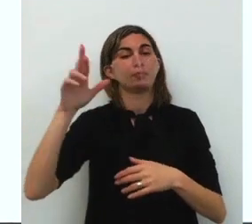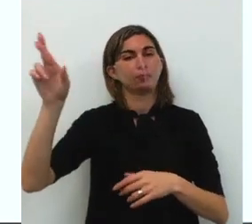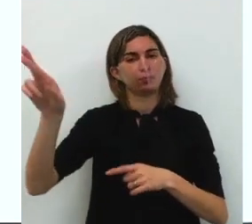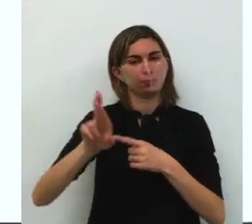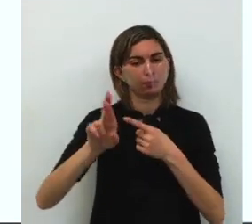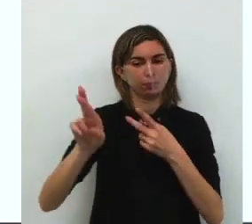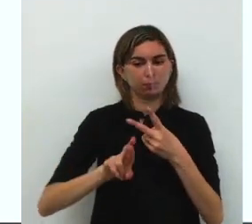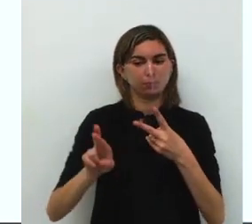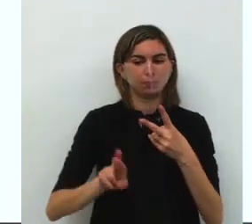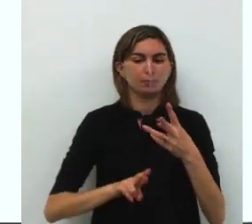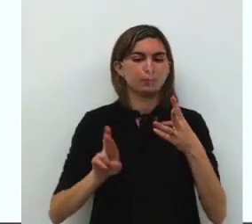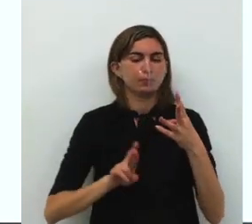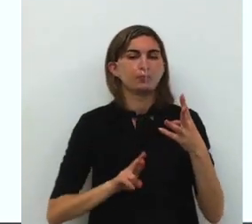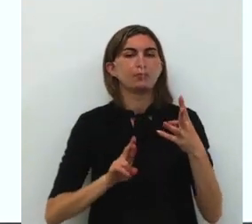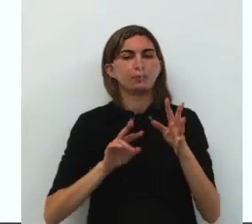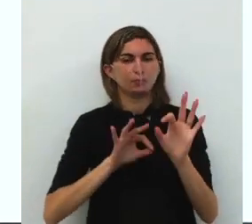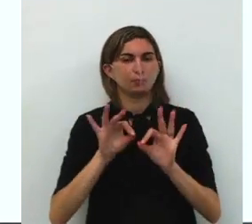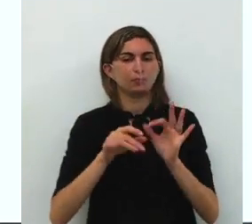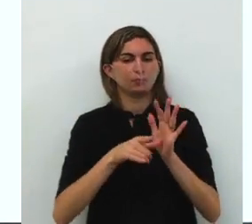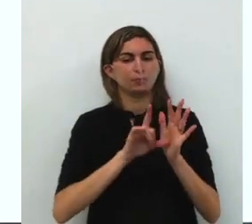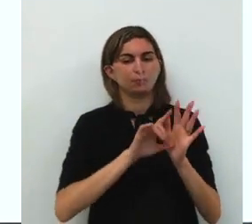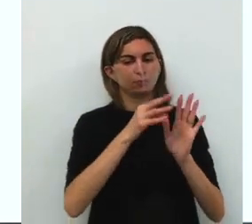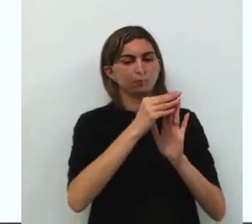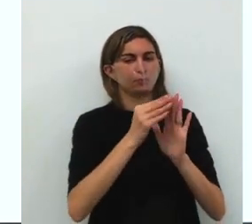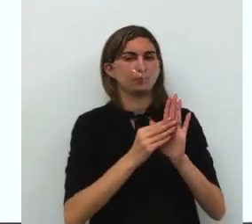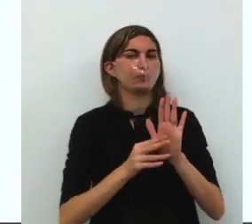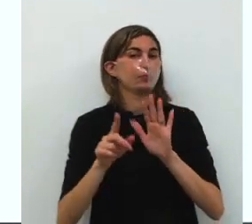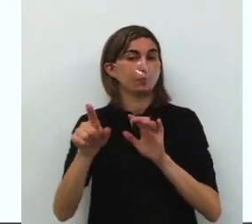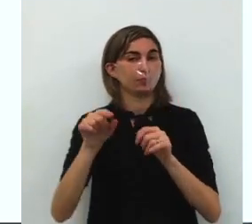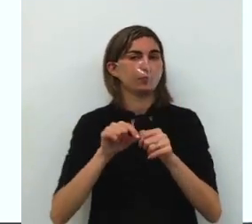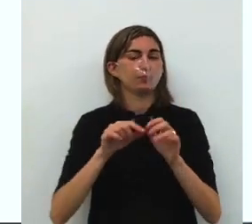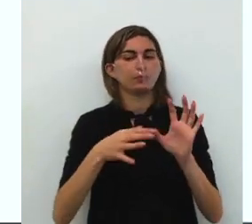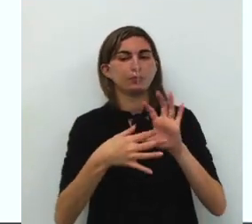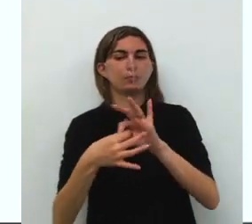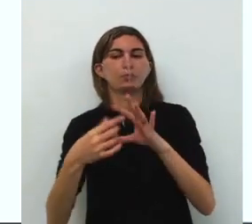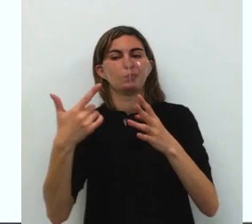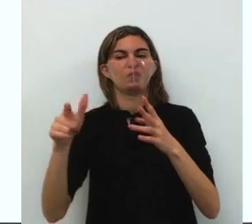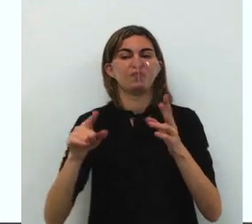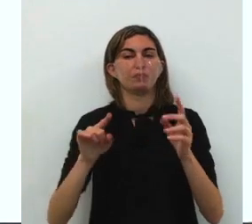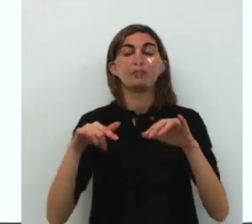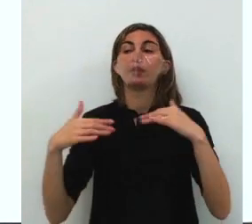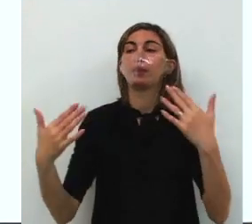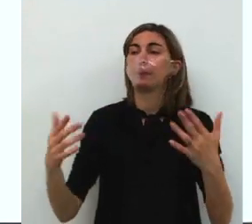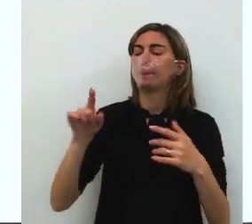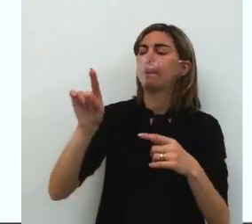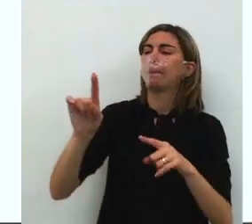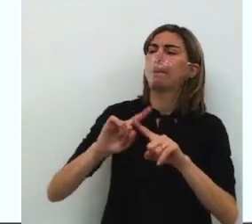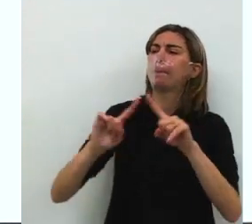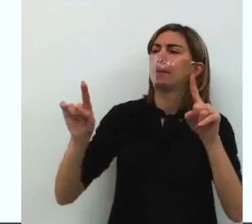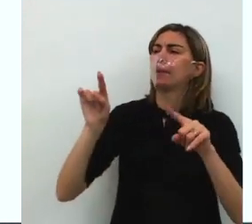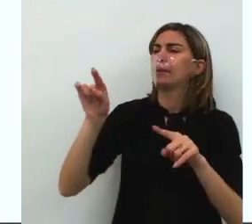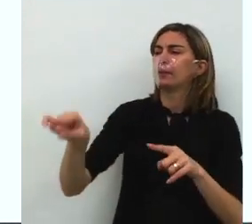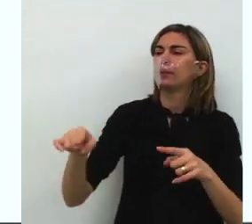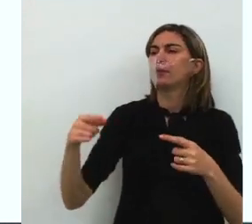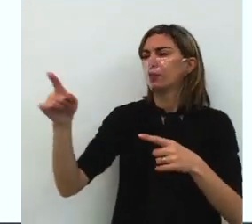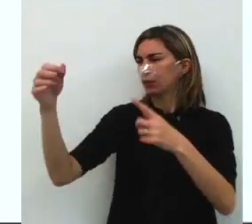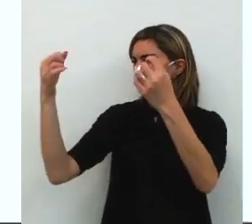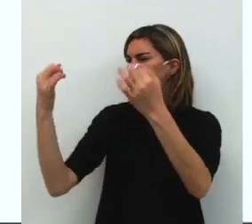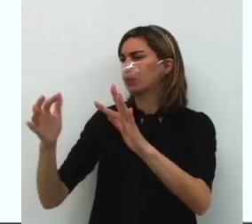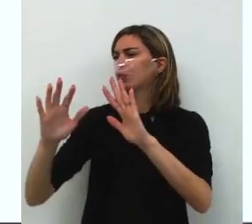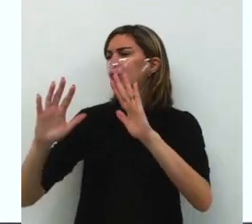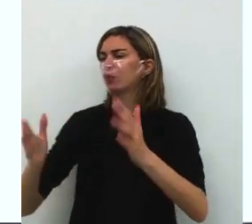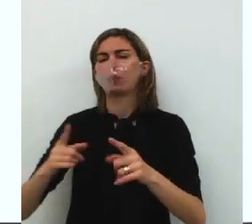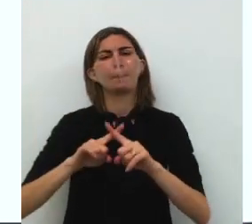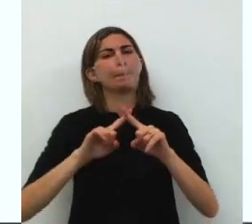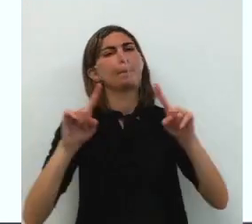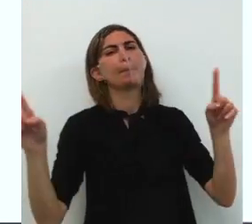daquela resposta à pergunta que já estava previamente agendada, você emenda com outra. Ah, mas e isso? Já que você se